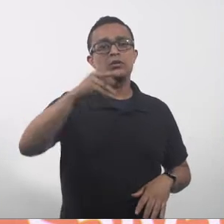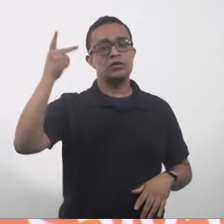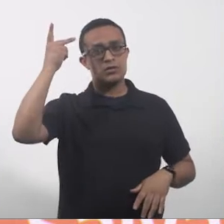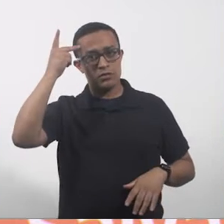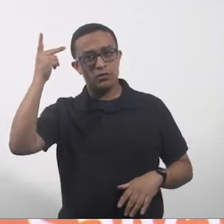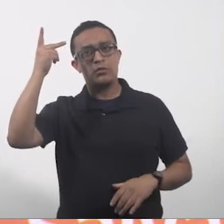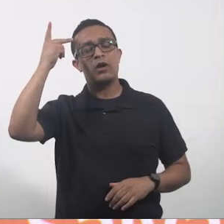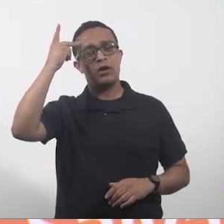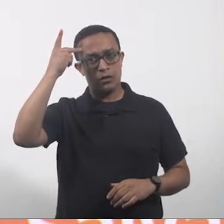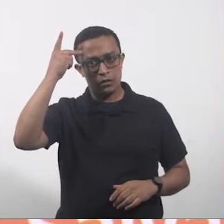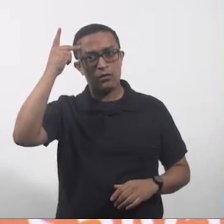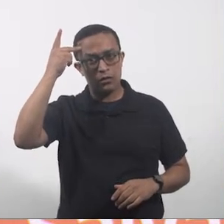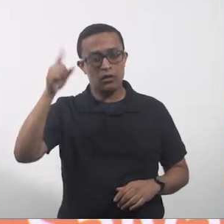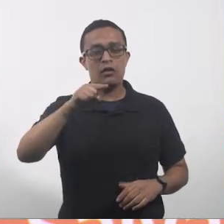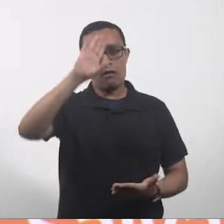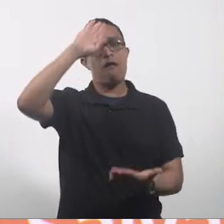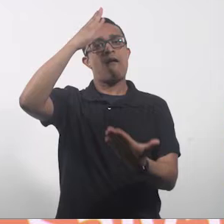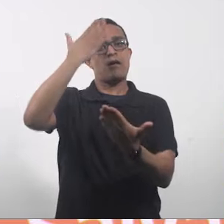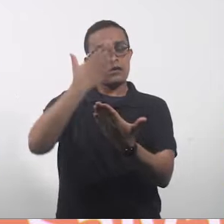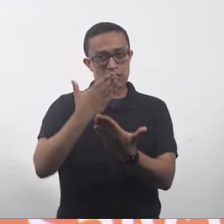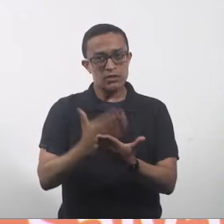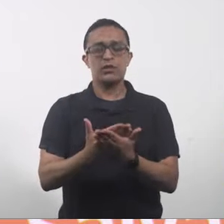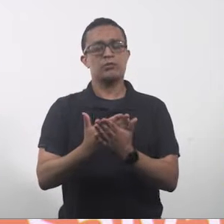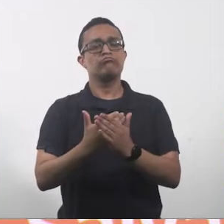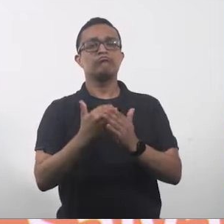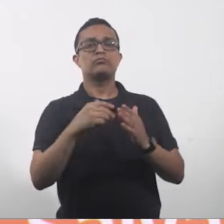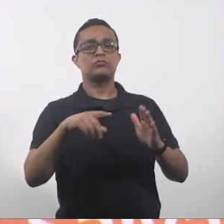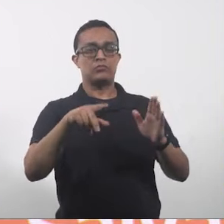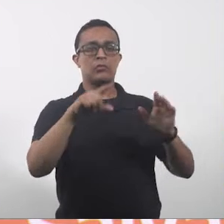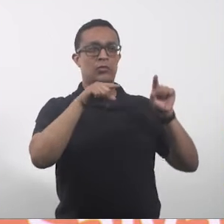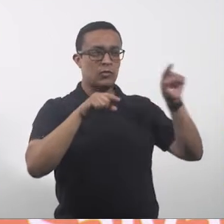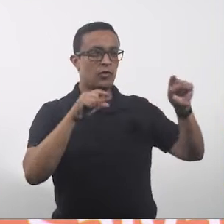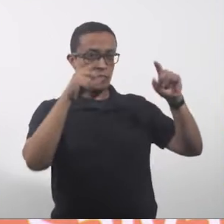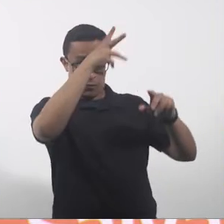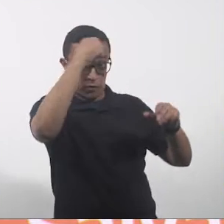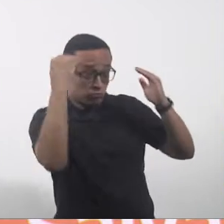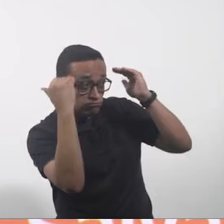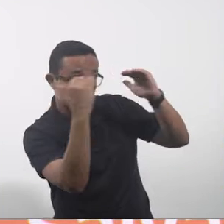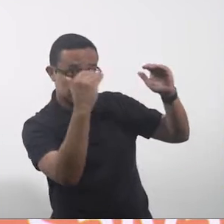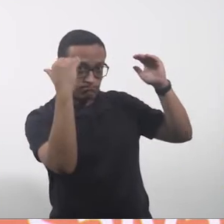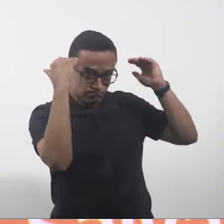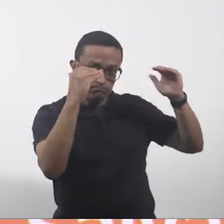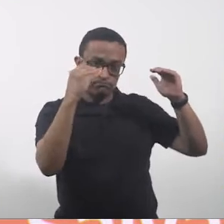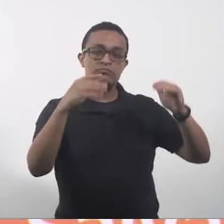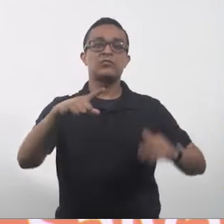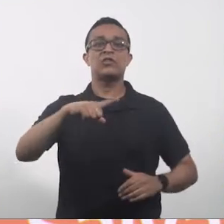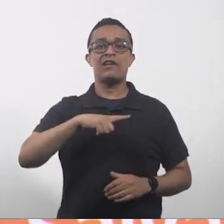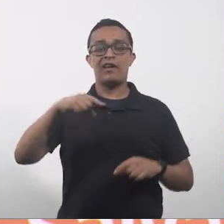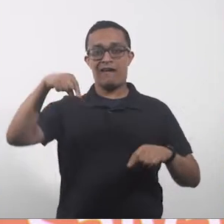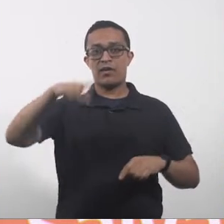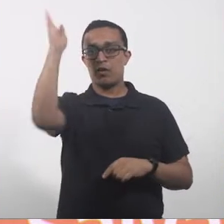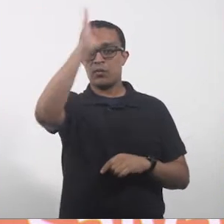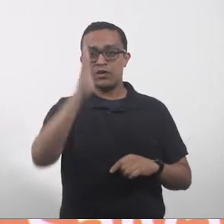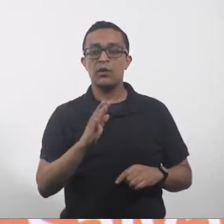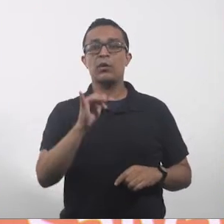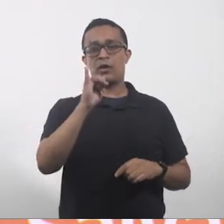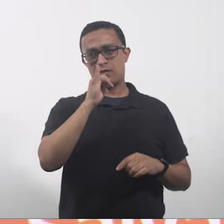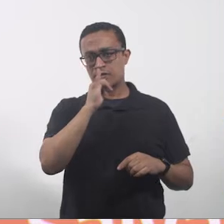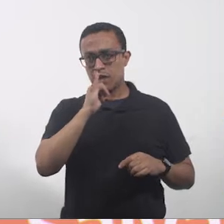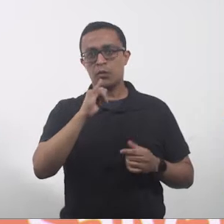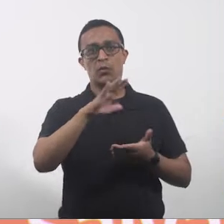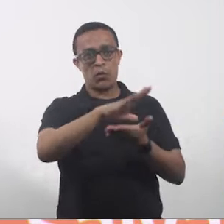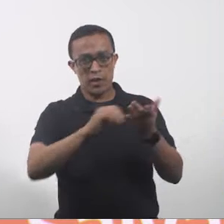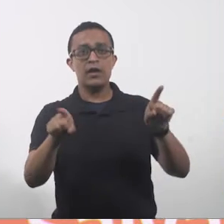compreendeu, acredita e está seguindo as orientações da Prefeitura de São Paulo. Então nós somos exemplo não só para o Brasil, mas para o mundo